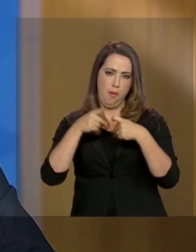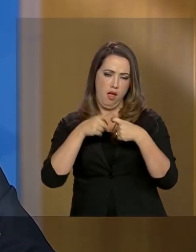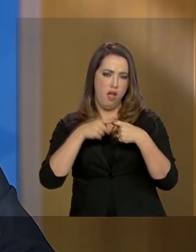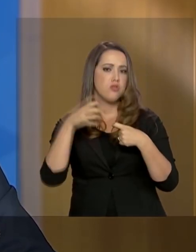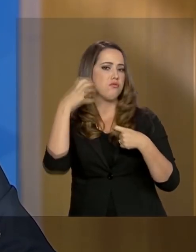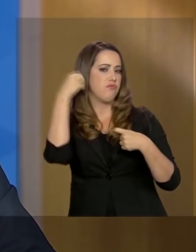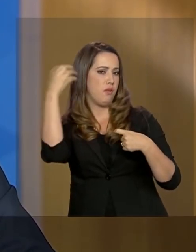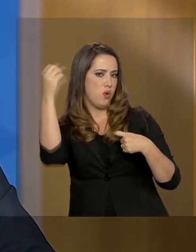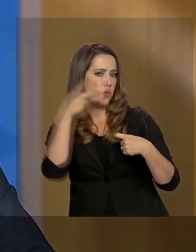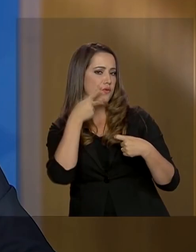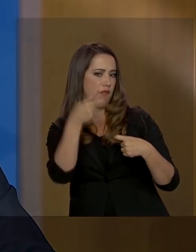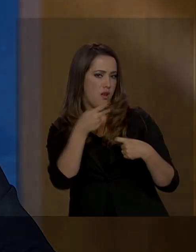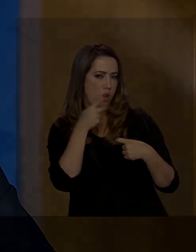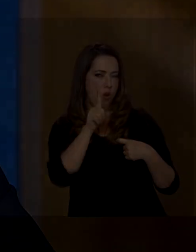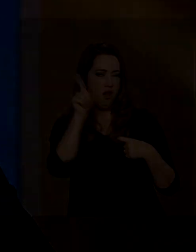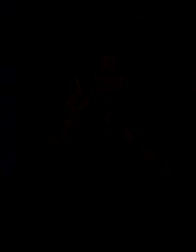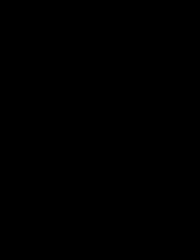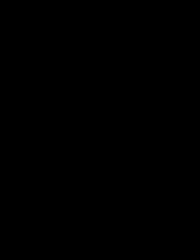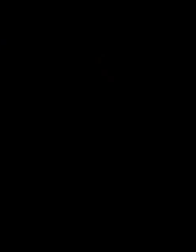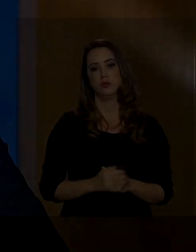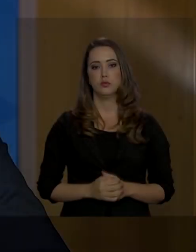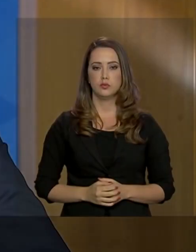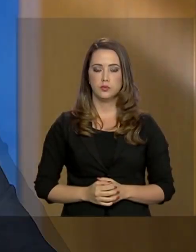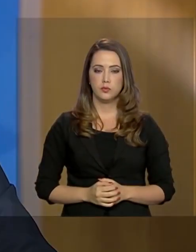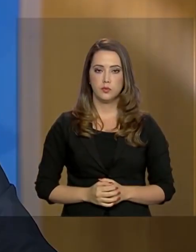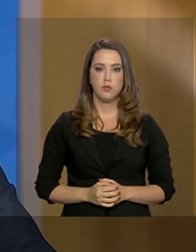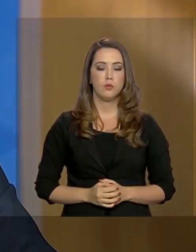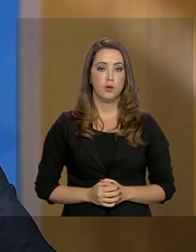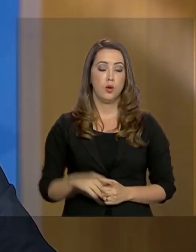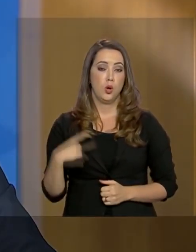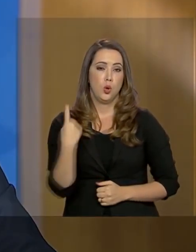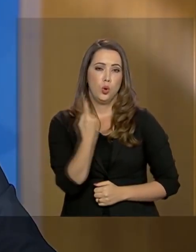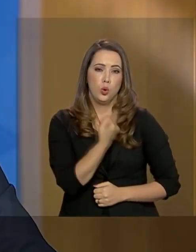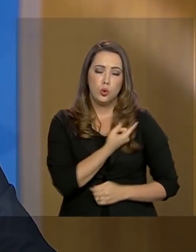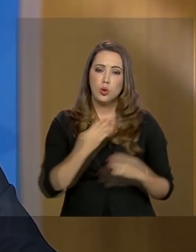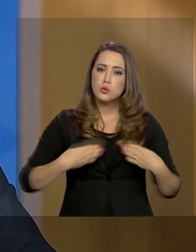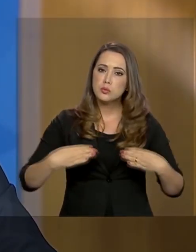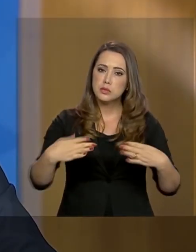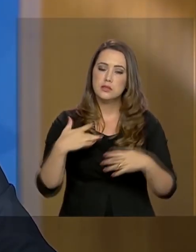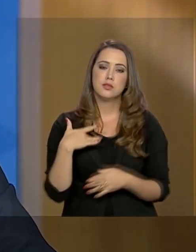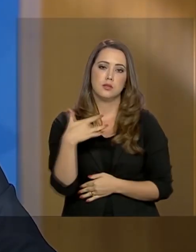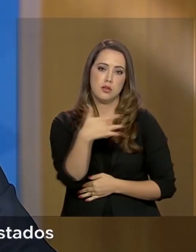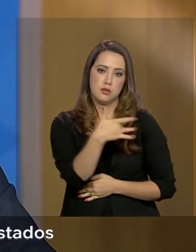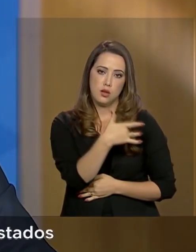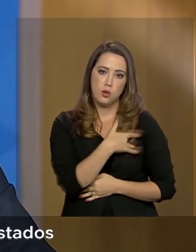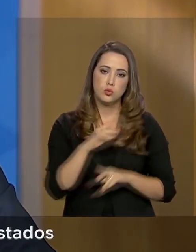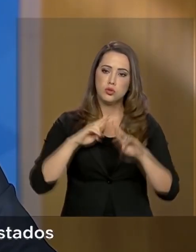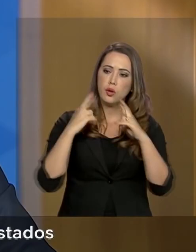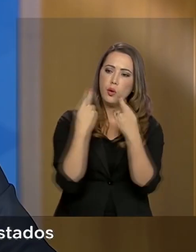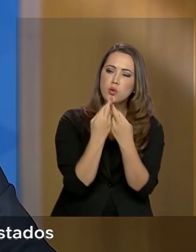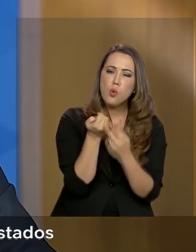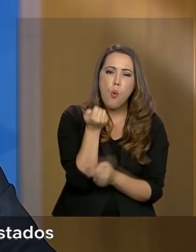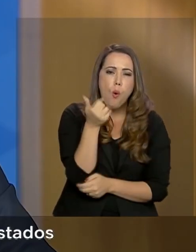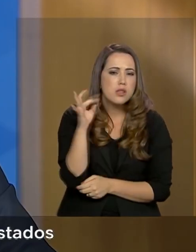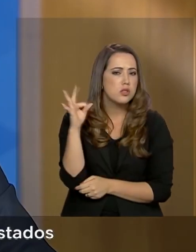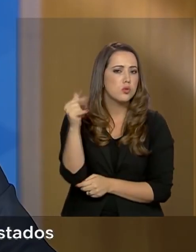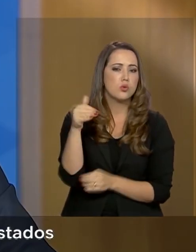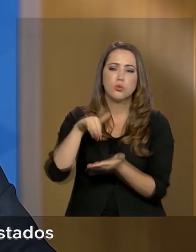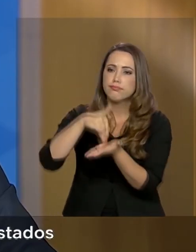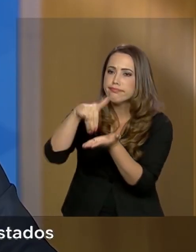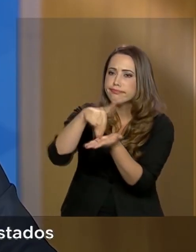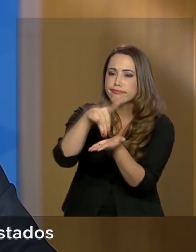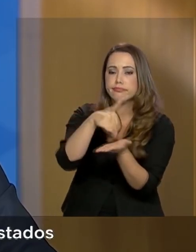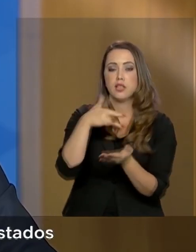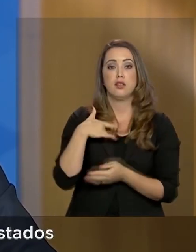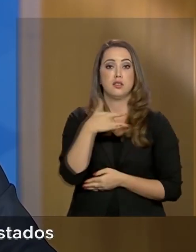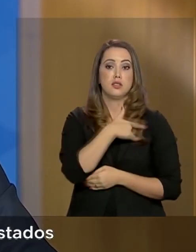Ele falava sempre assim. Eu dizia, gente, eu estou em contato com irmãos aqui do canal mesmo, que moram fora, moram na Europa, moram nos Estados Unidos.